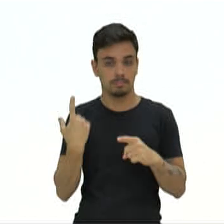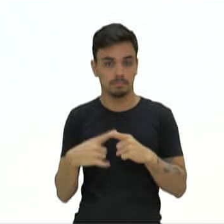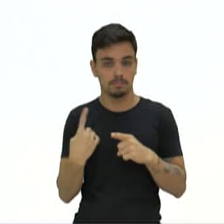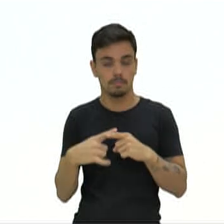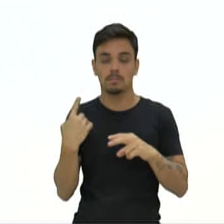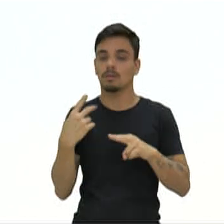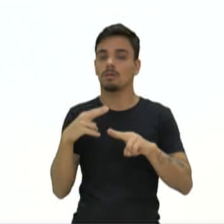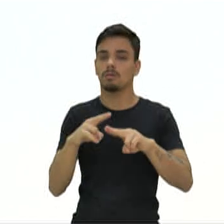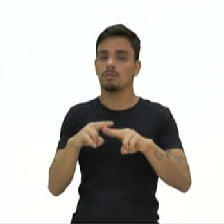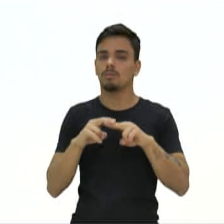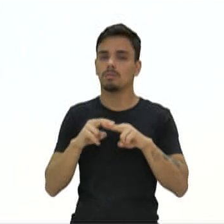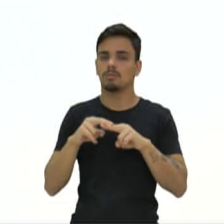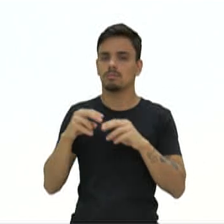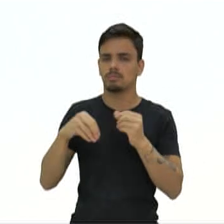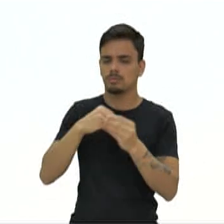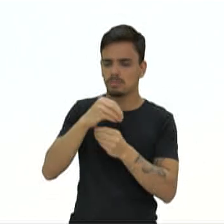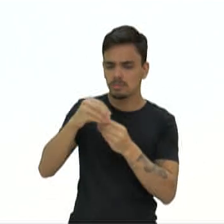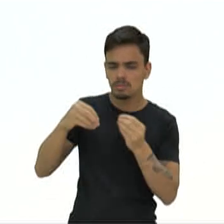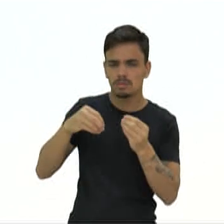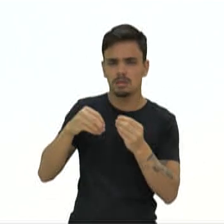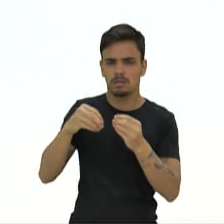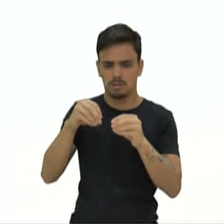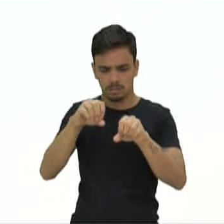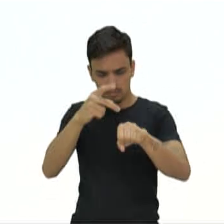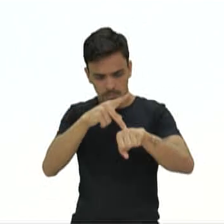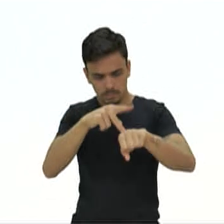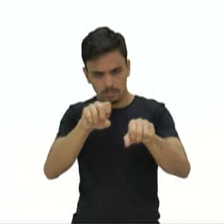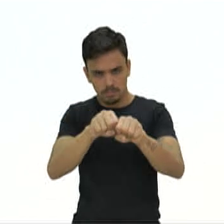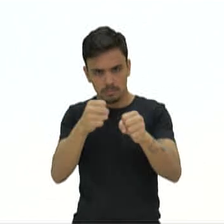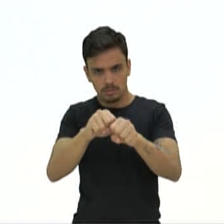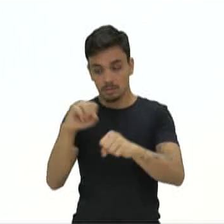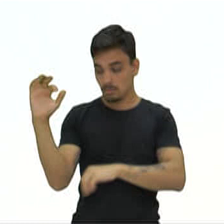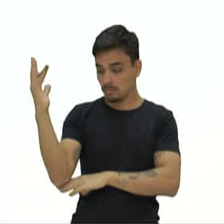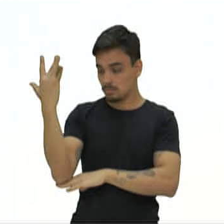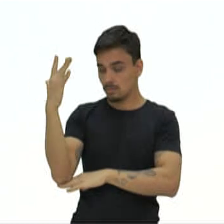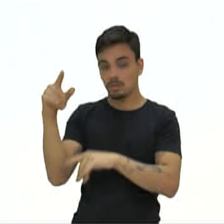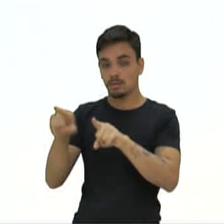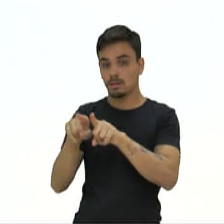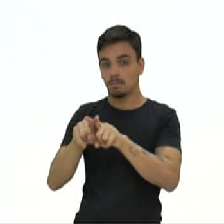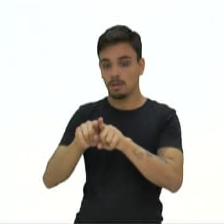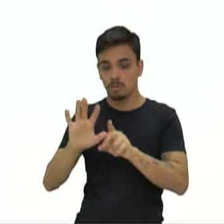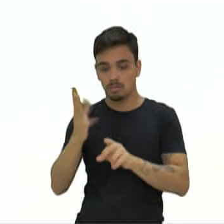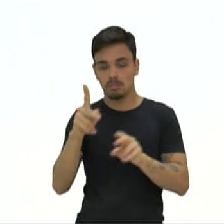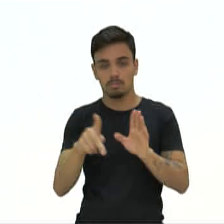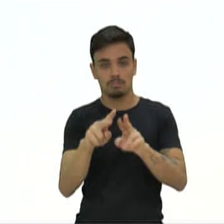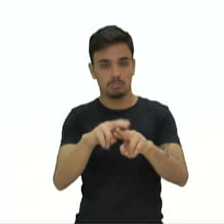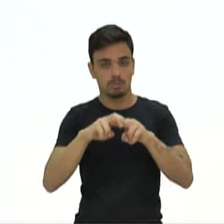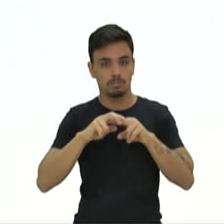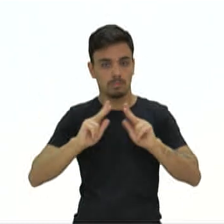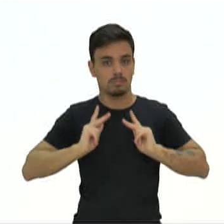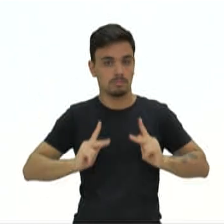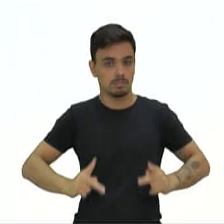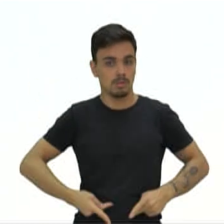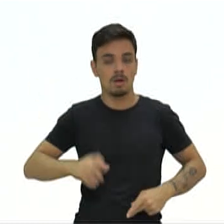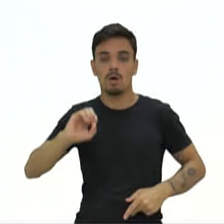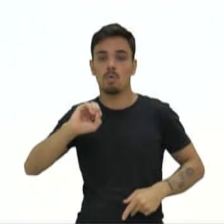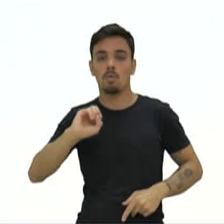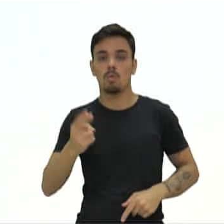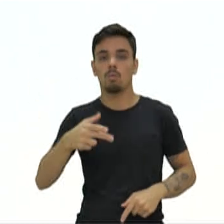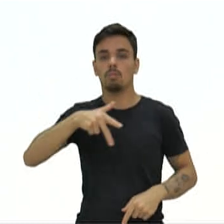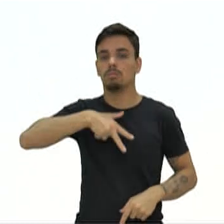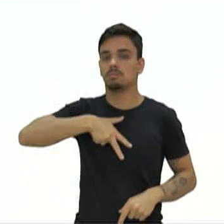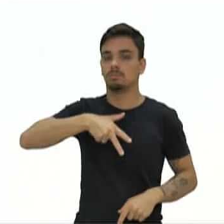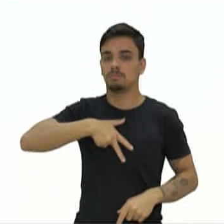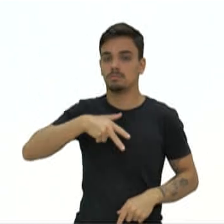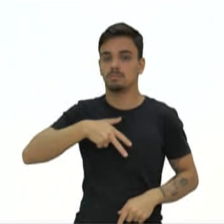dos processos erosivos, por sua vez, relacionam-se a fatores naturais e a ação humana, ou seja, ação antrópica.